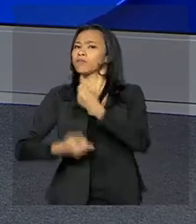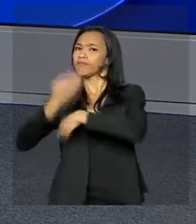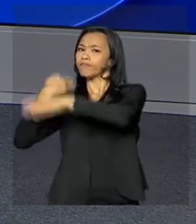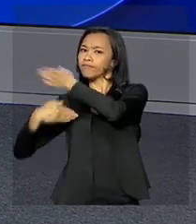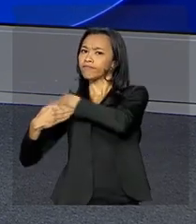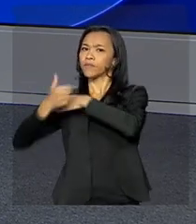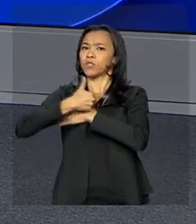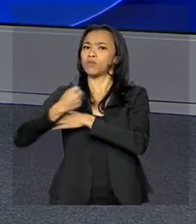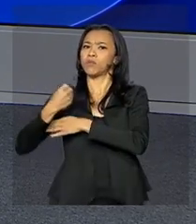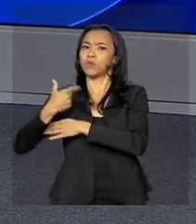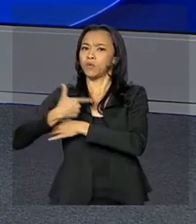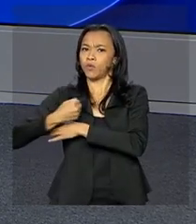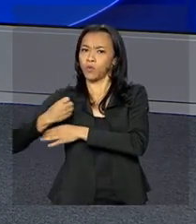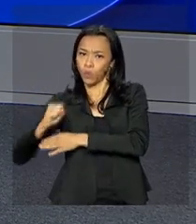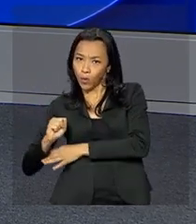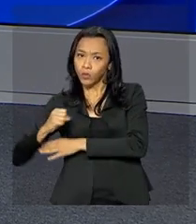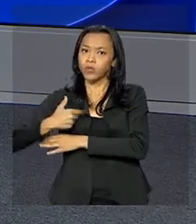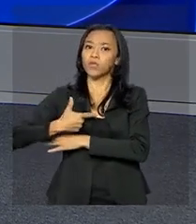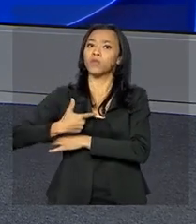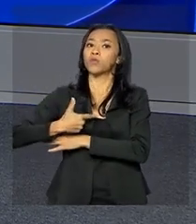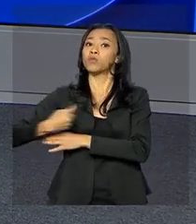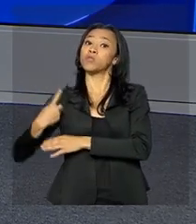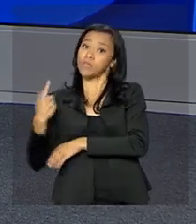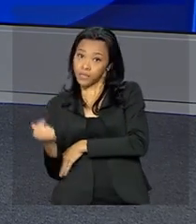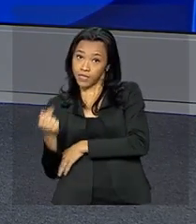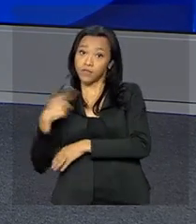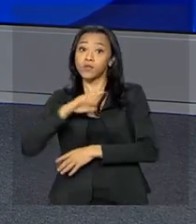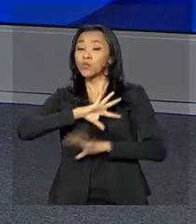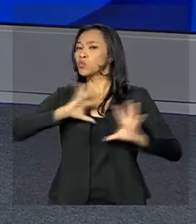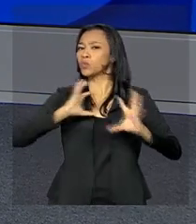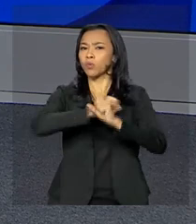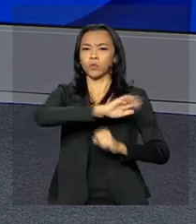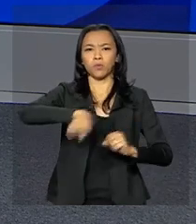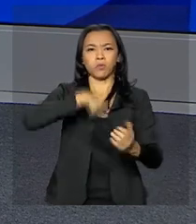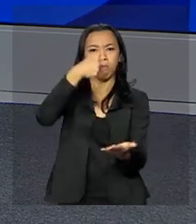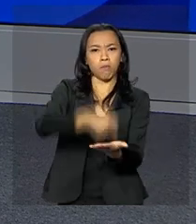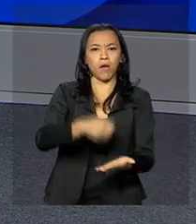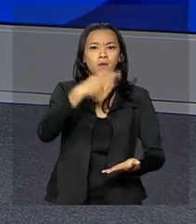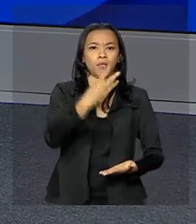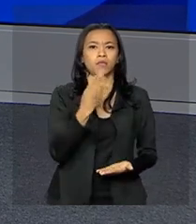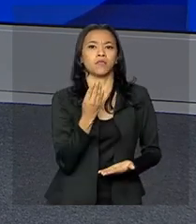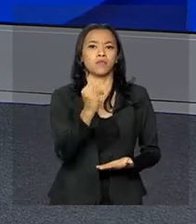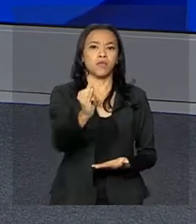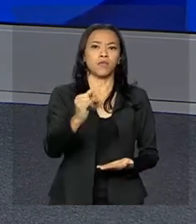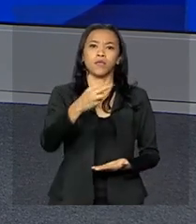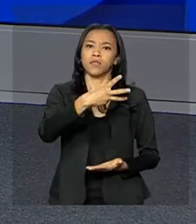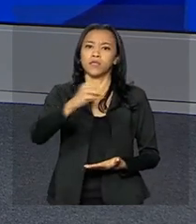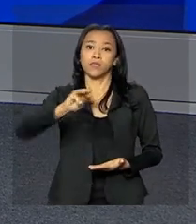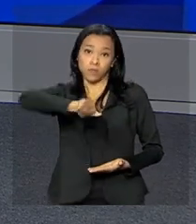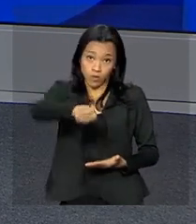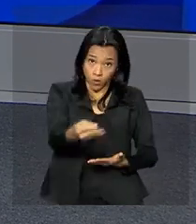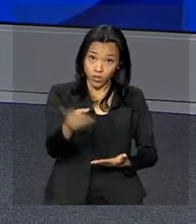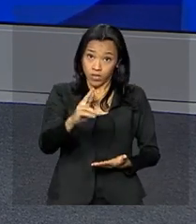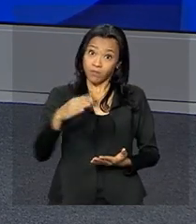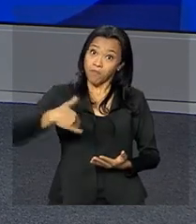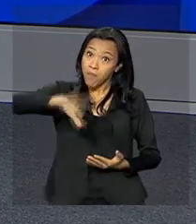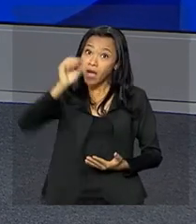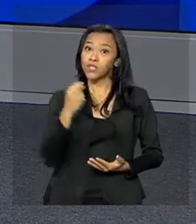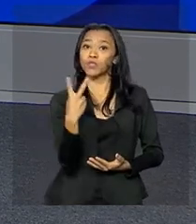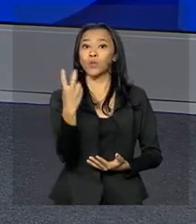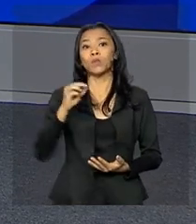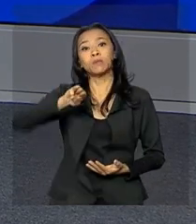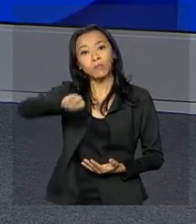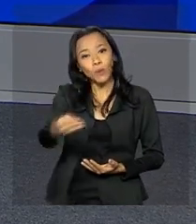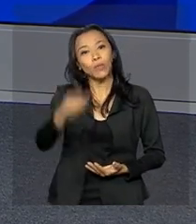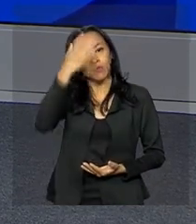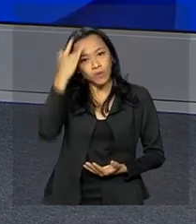a 2017. Ao todo, serão pagos R$ 3 bilhões e 300 milhões de reais para mais de 2 milhões de contribuintes.